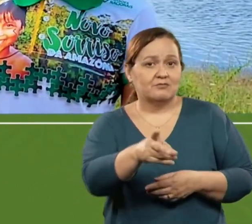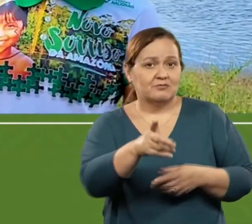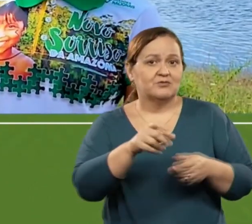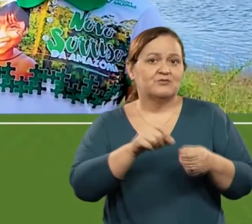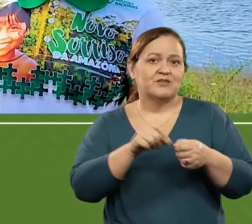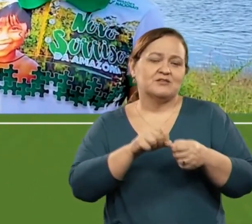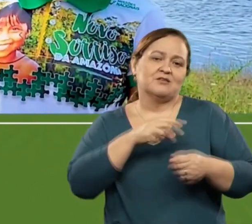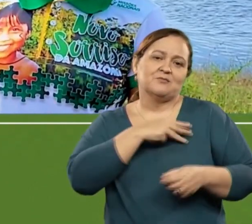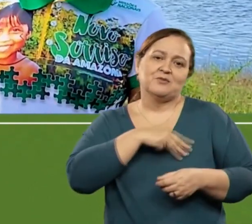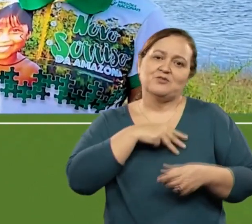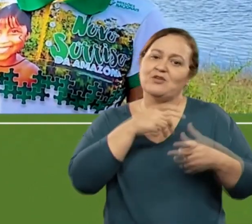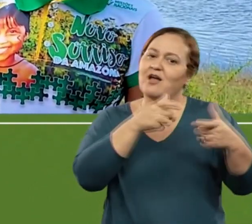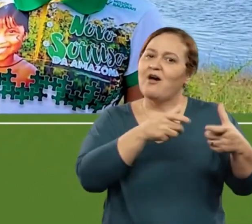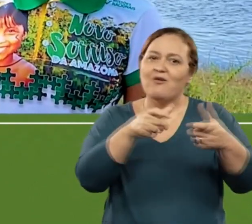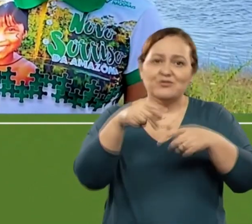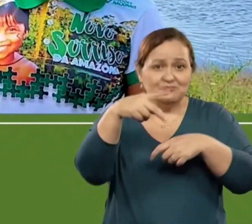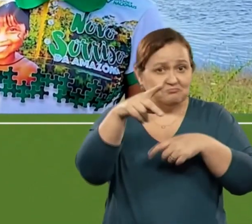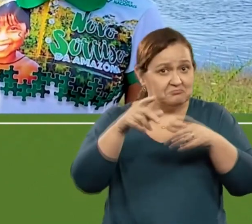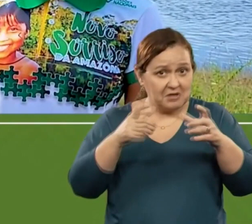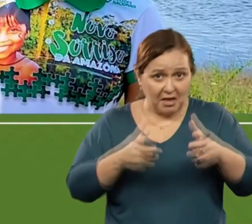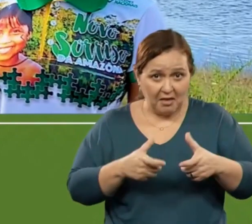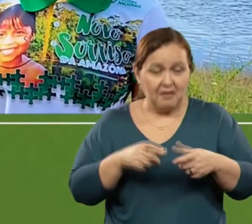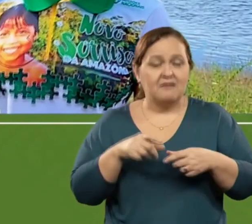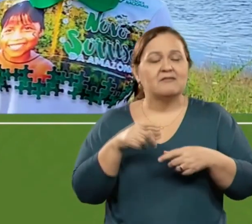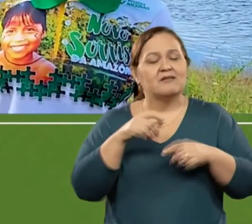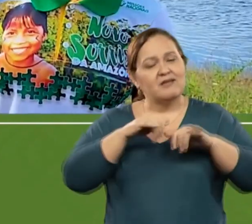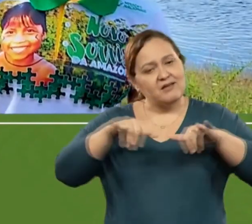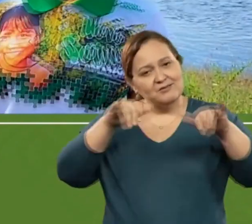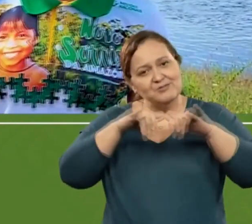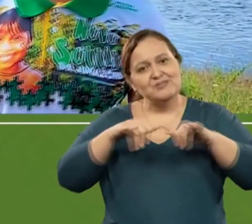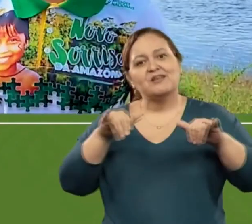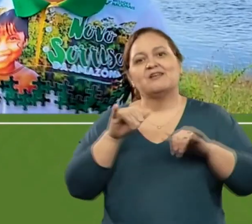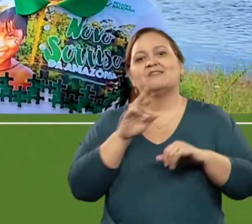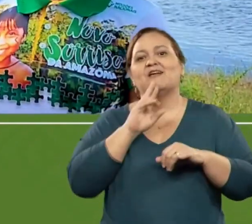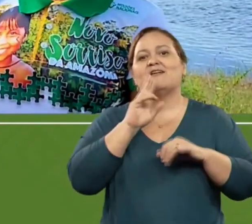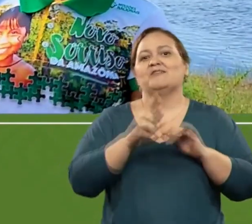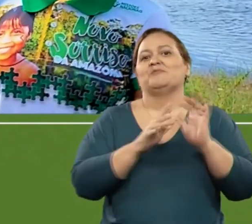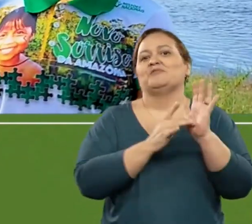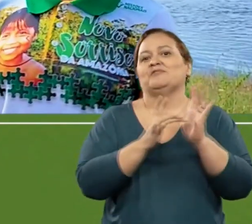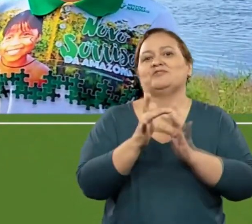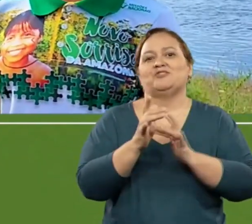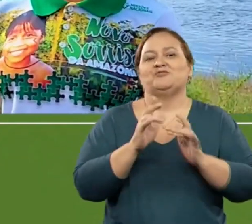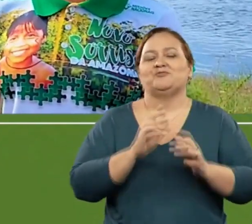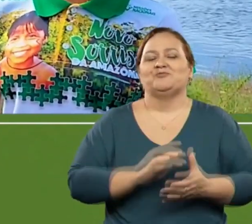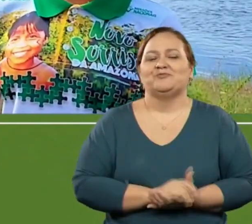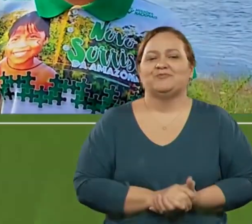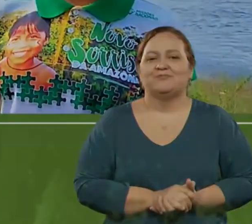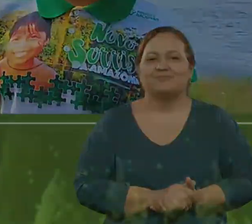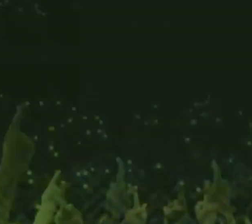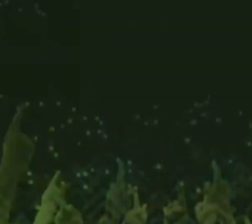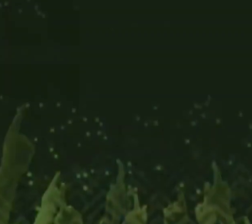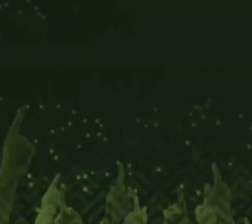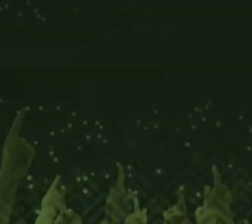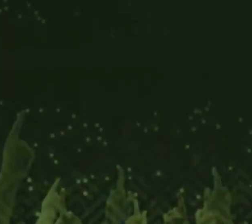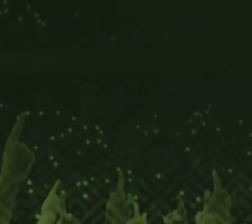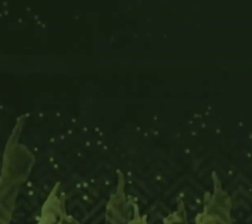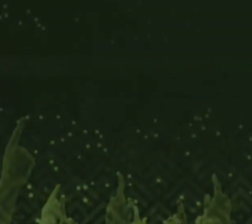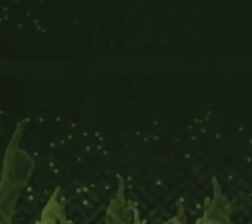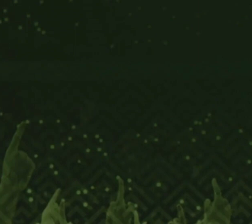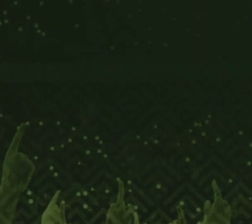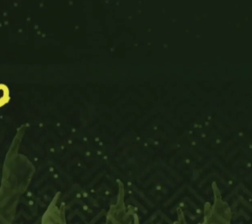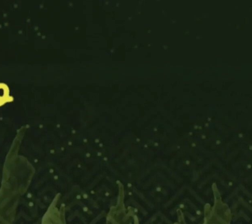continue fazendo missões aí onde você está, anunciando que Cristo é a solução. Um forte abraço.